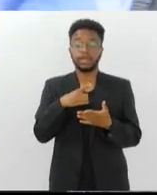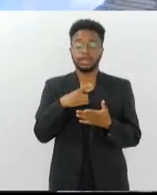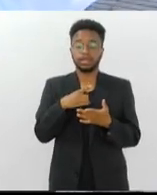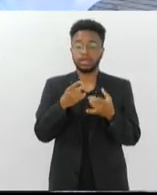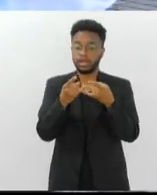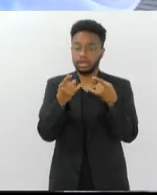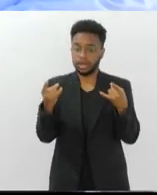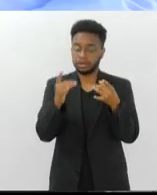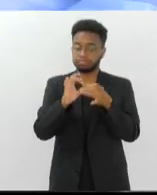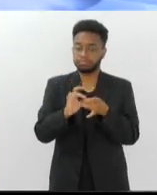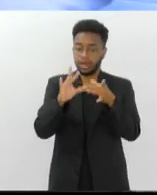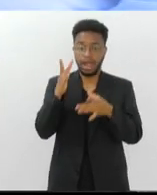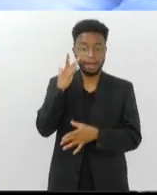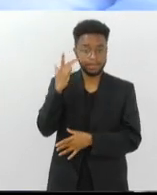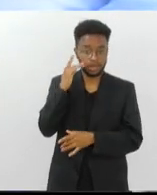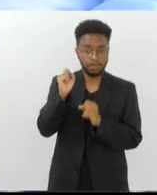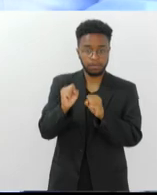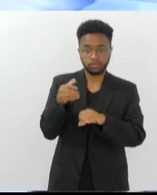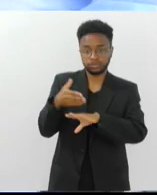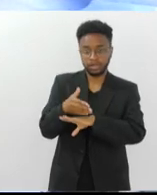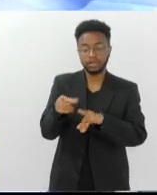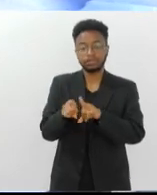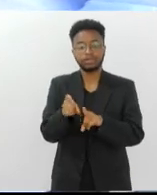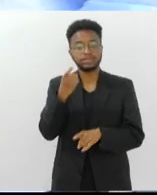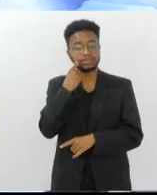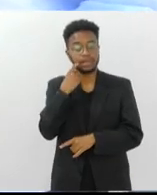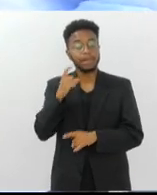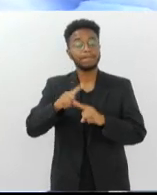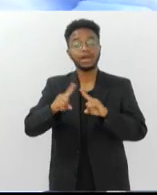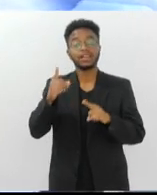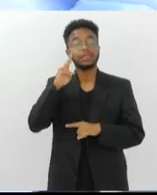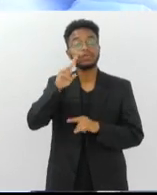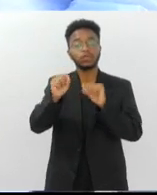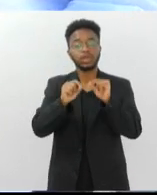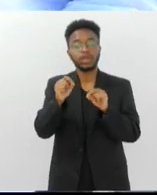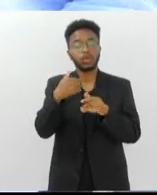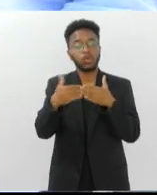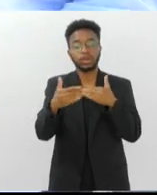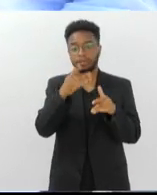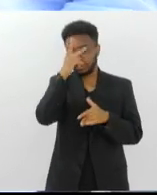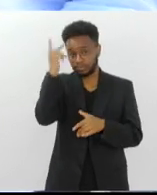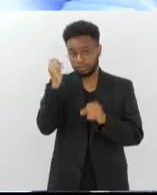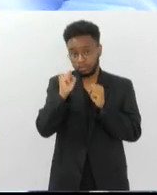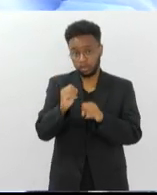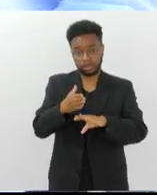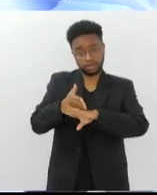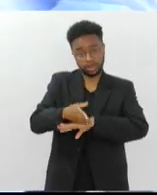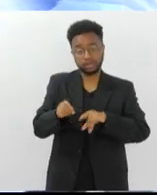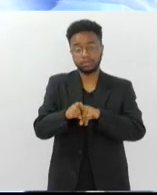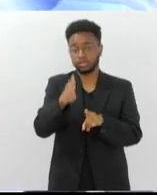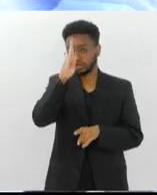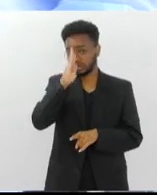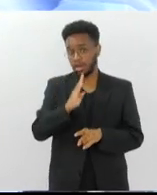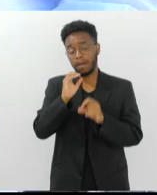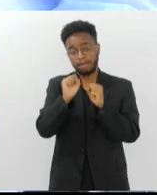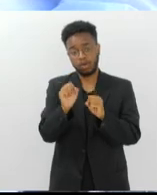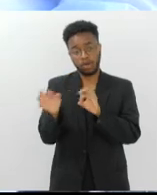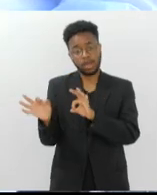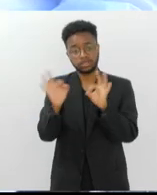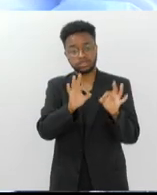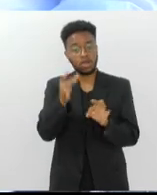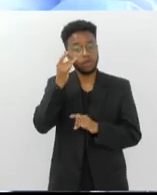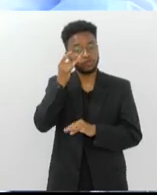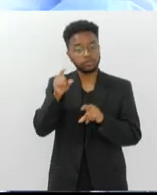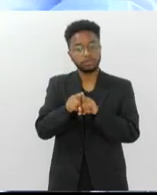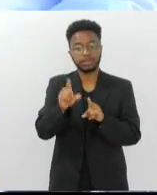para quinta-feira, amanhã e também para sexta-feira. Lembrando que o evento é aberto ao público e também gratuito, então você pode acompanhar também ao vivo na